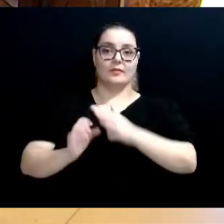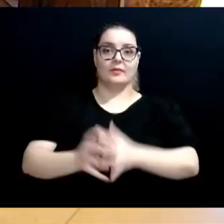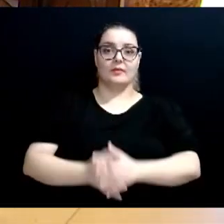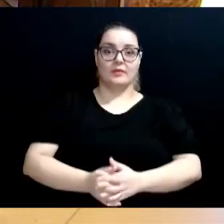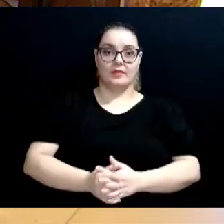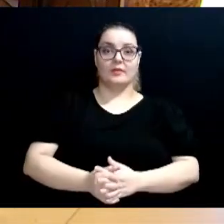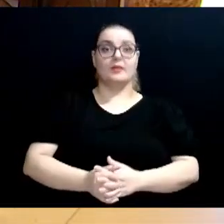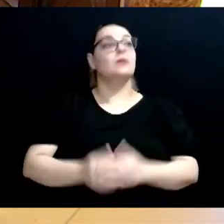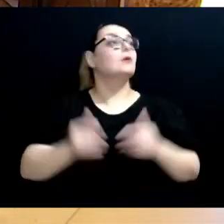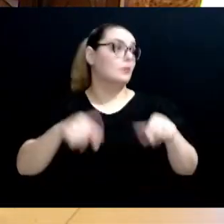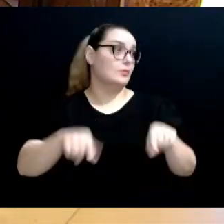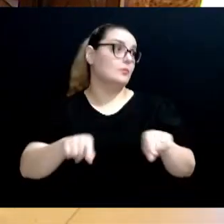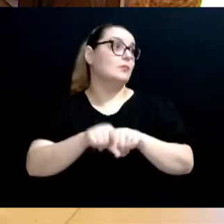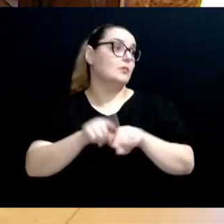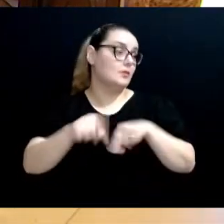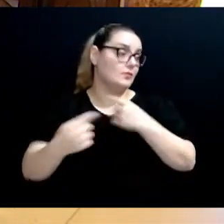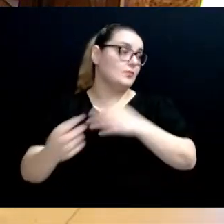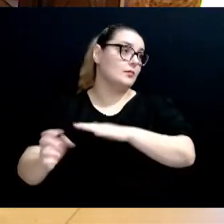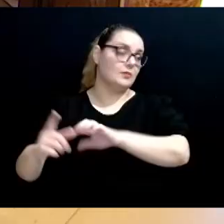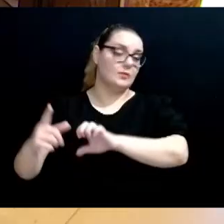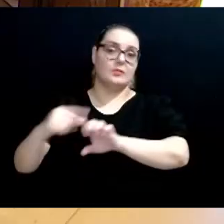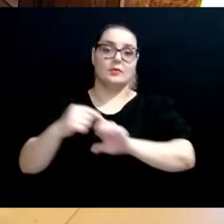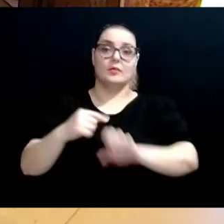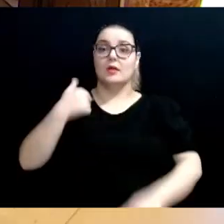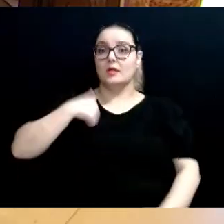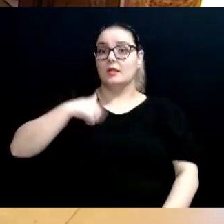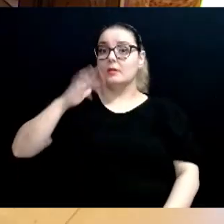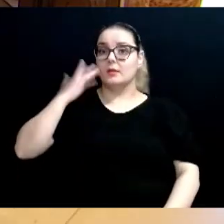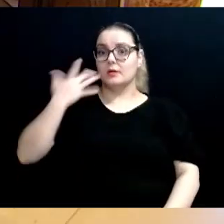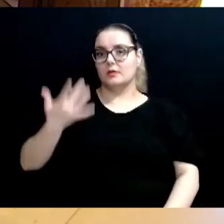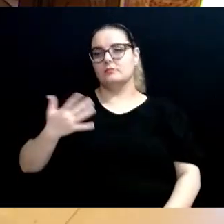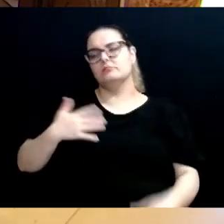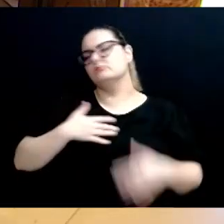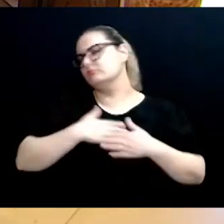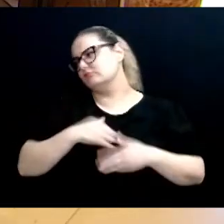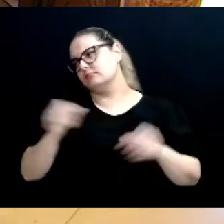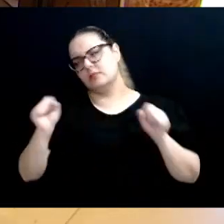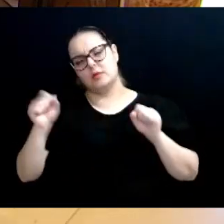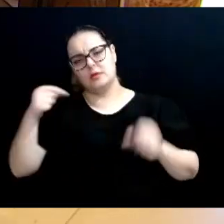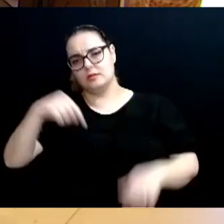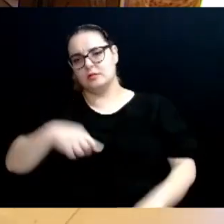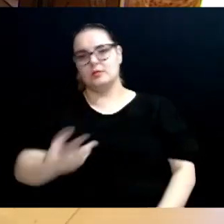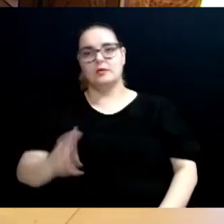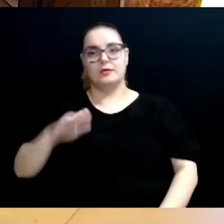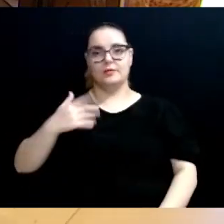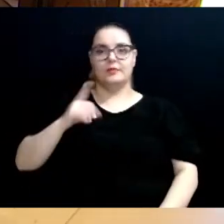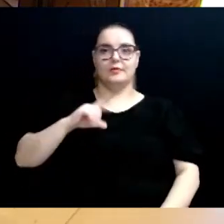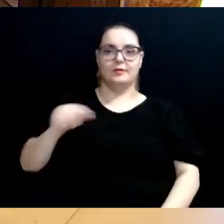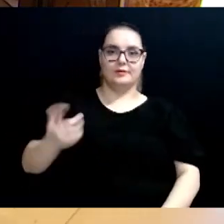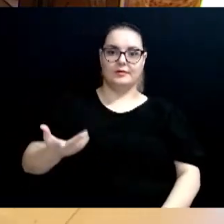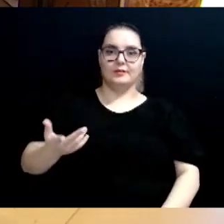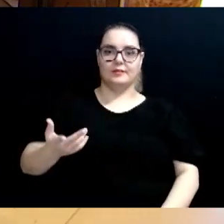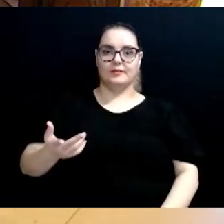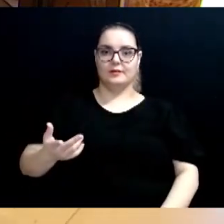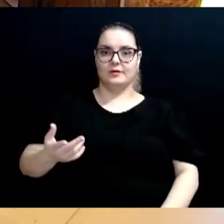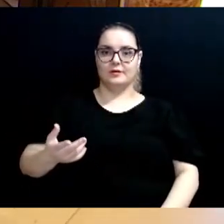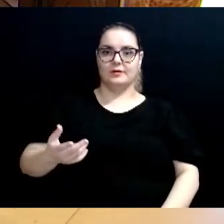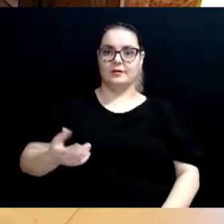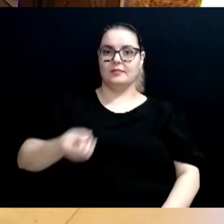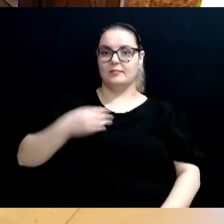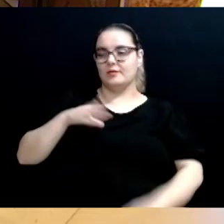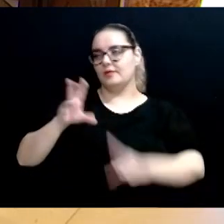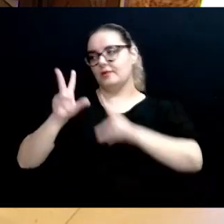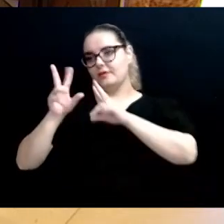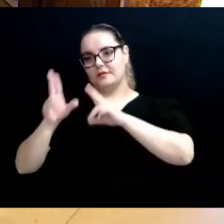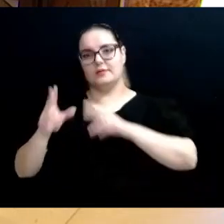com o negócio Eu, e também um espaço com outros sim, empreendedores. eu acho assim, a coisa mais gostosa é vir para cá. O pessoal, quando eu vou embora, às vezes